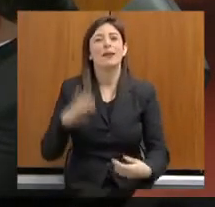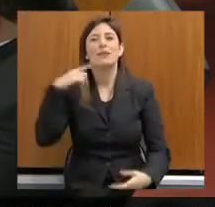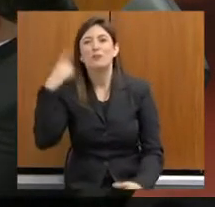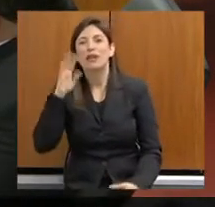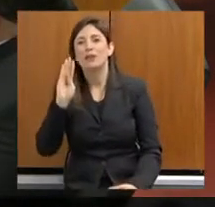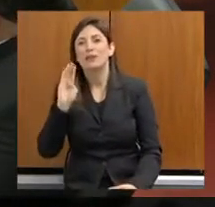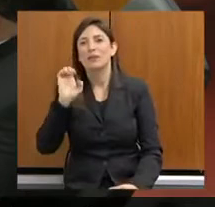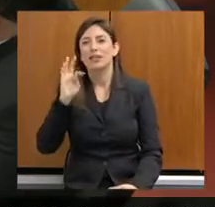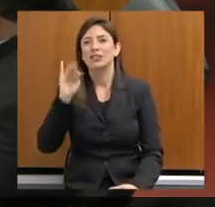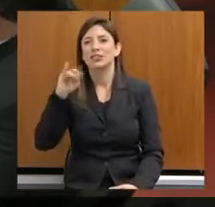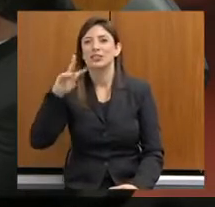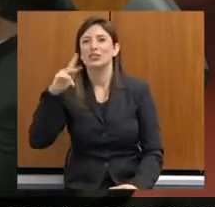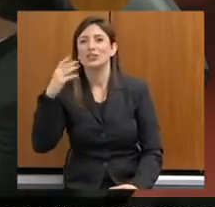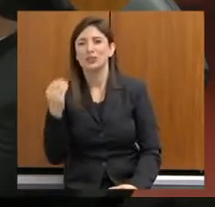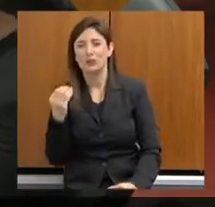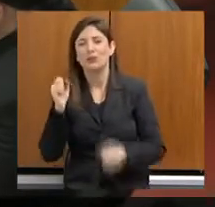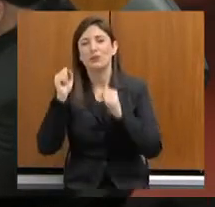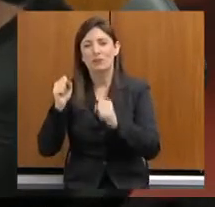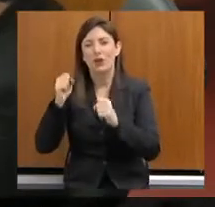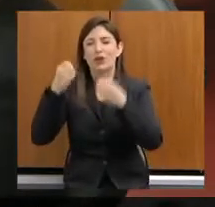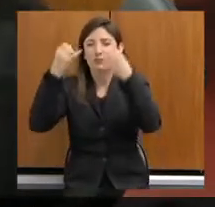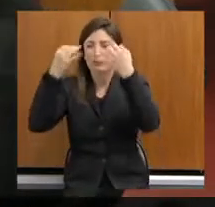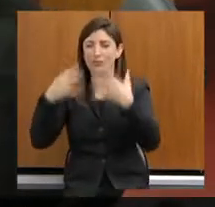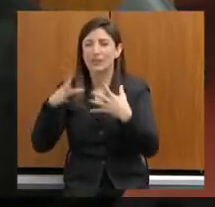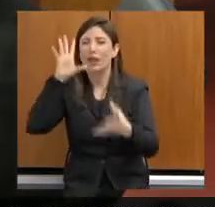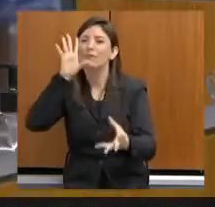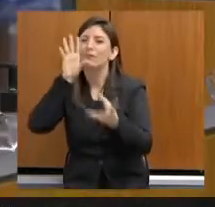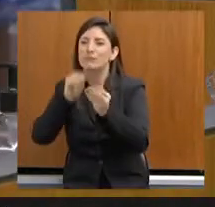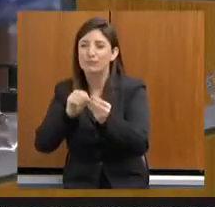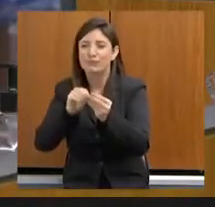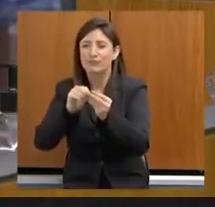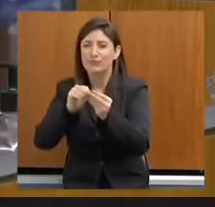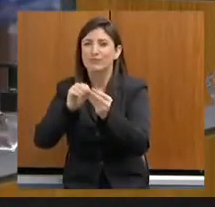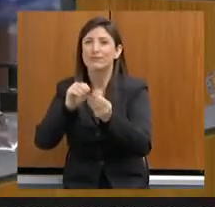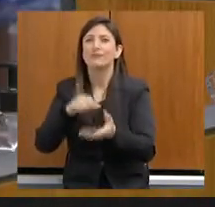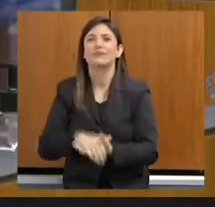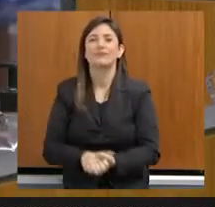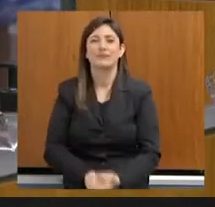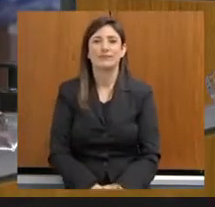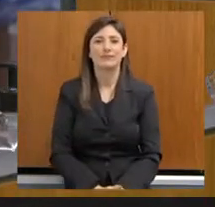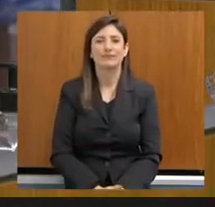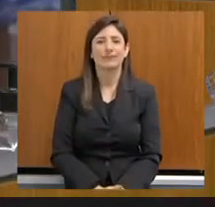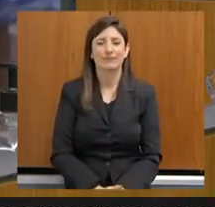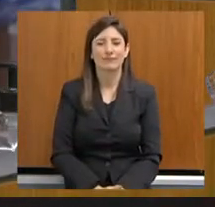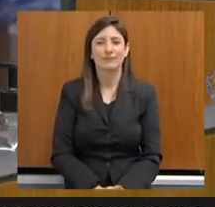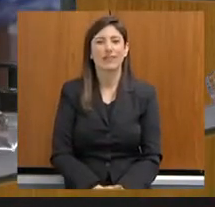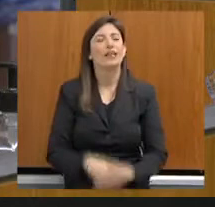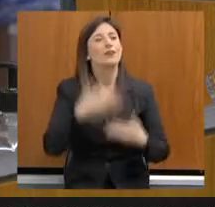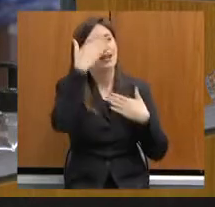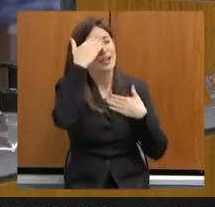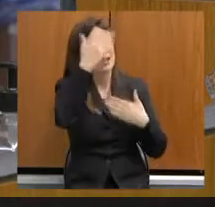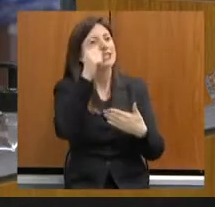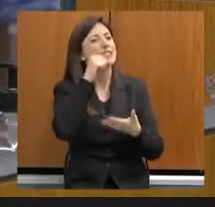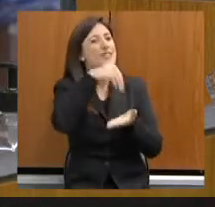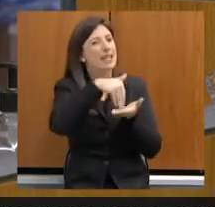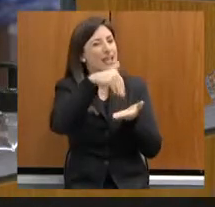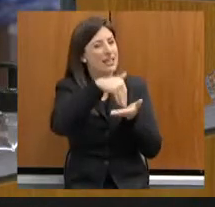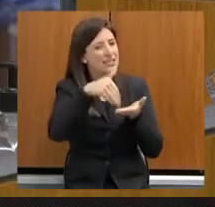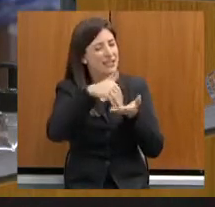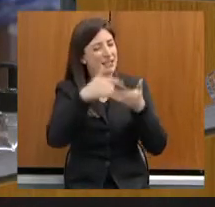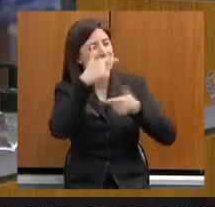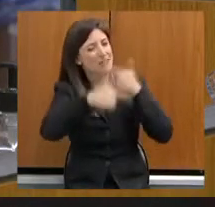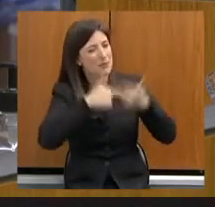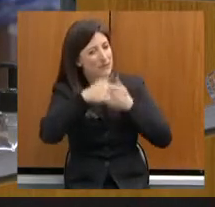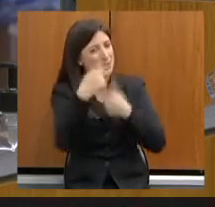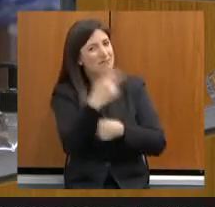excelência tem dois minutos para as considerações finais eu queria agradecer a secretária pelo trabalho que ela